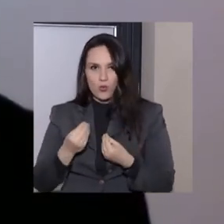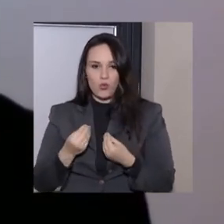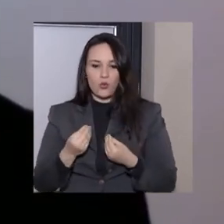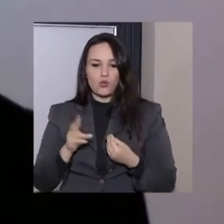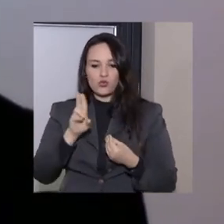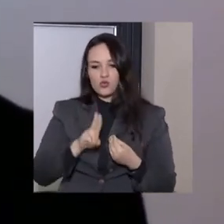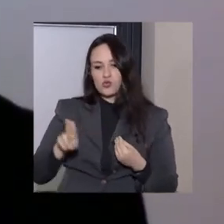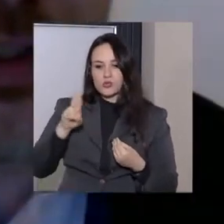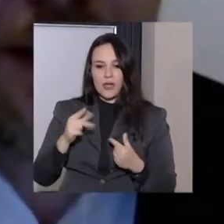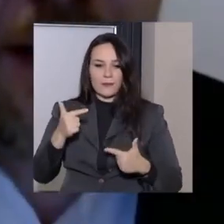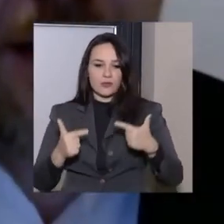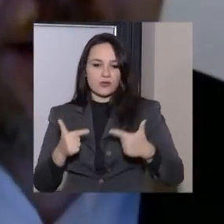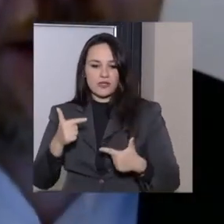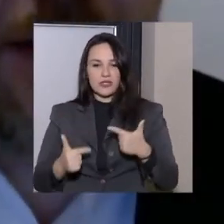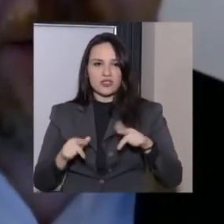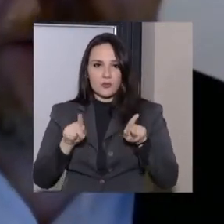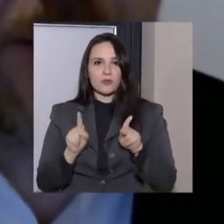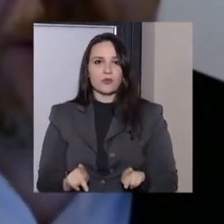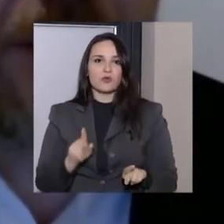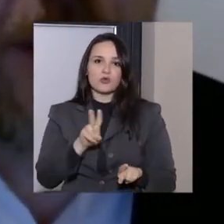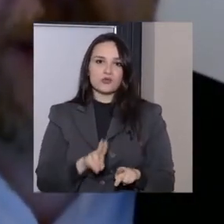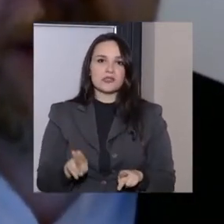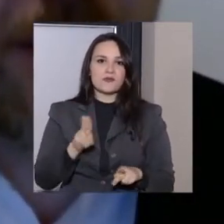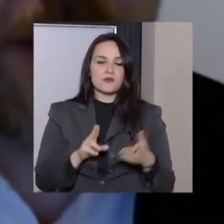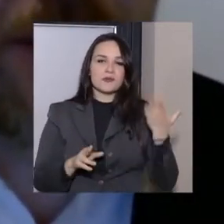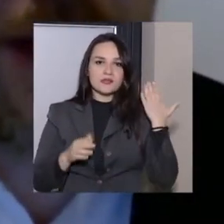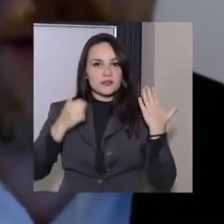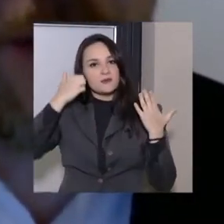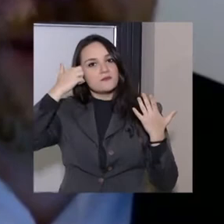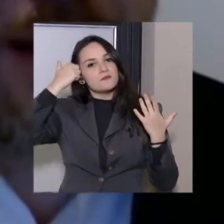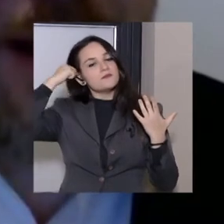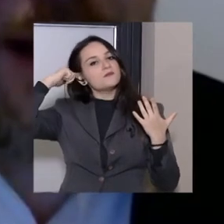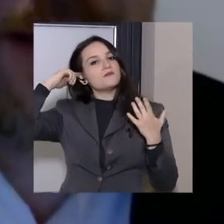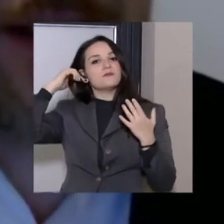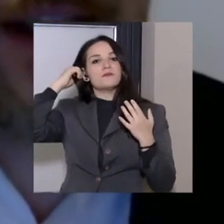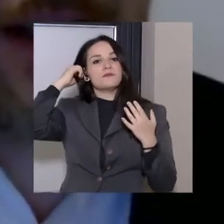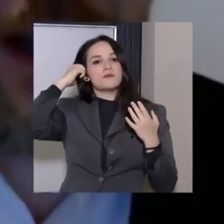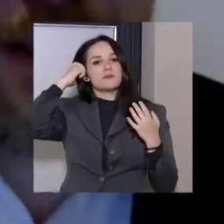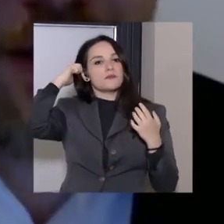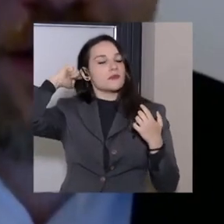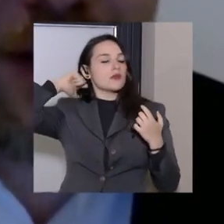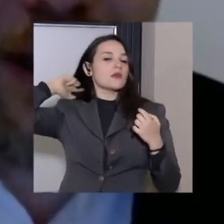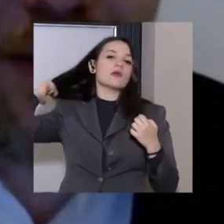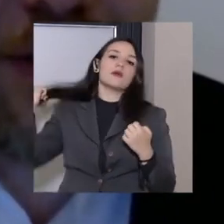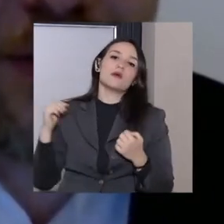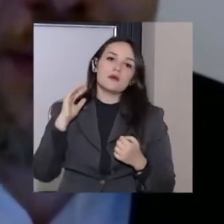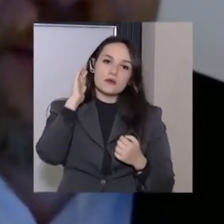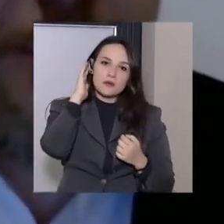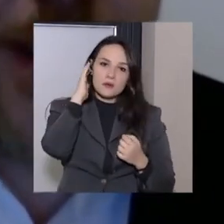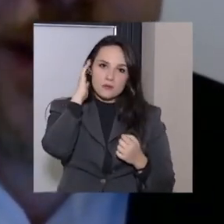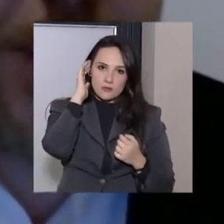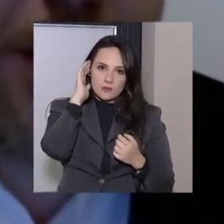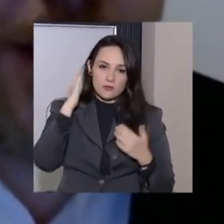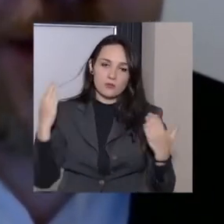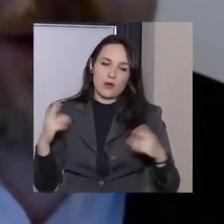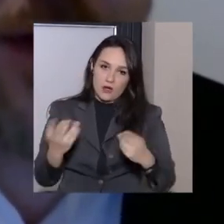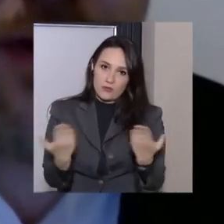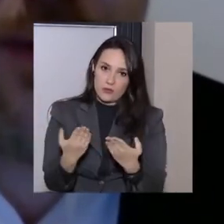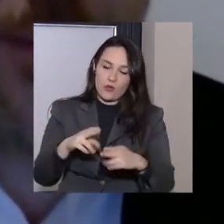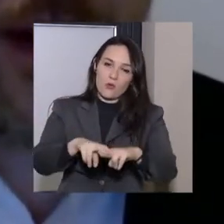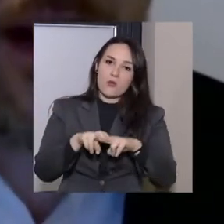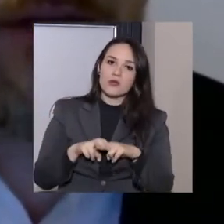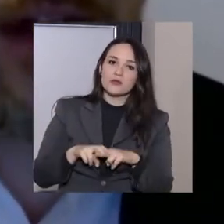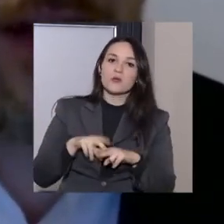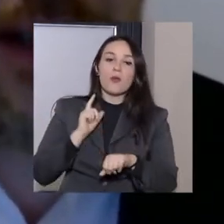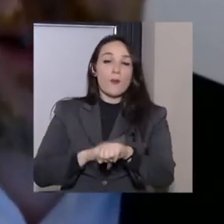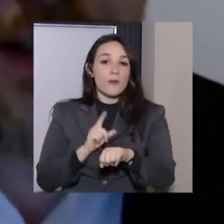estavam sendo desenvolvidas. Então, o momento atual é de entender esse contexto, principalmente